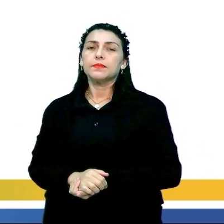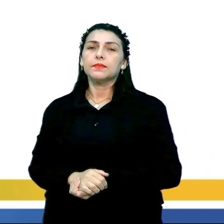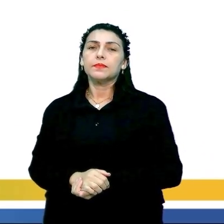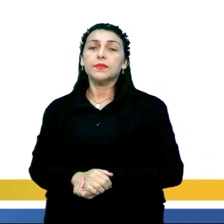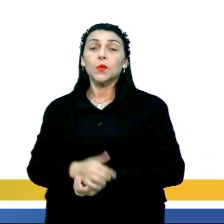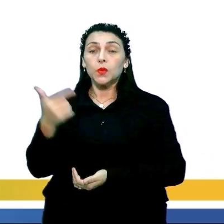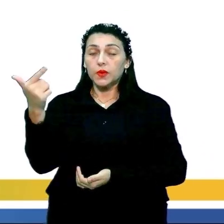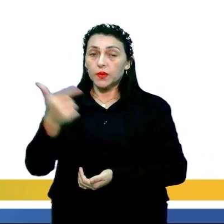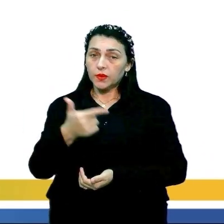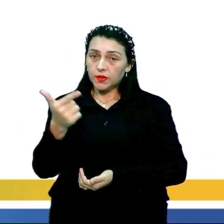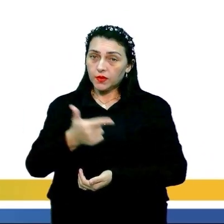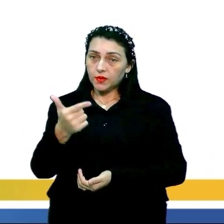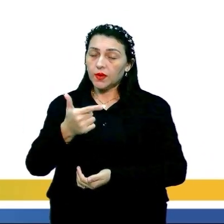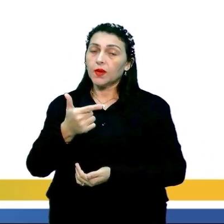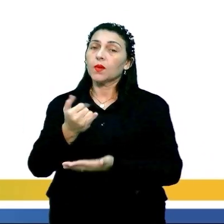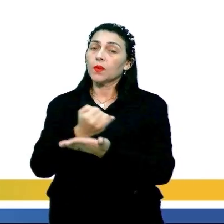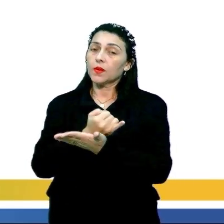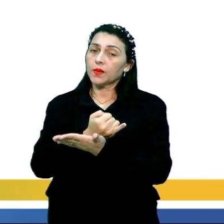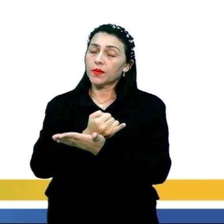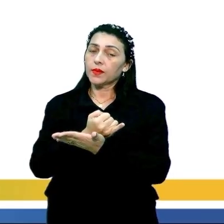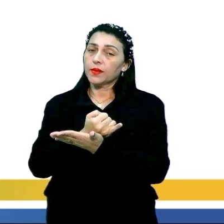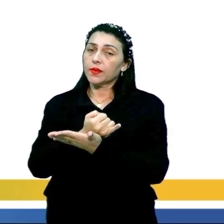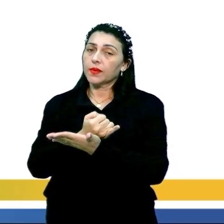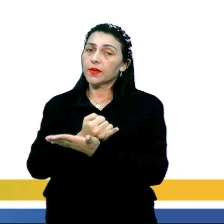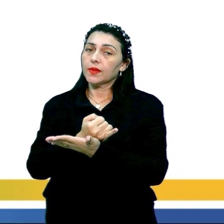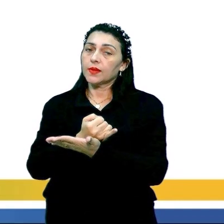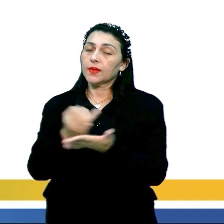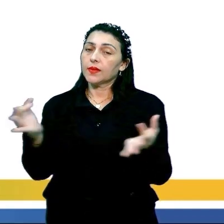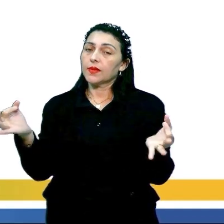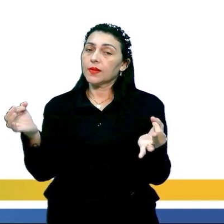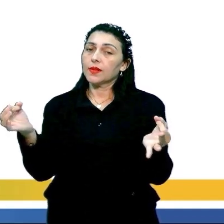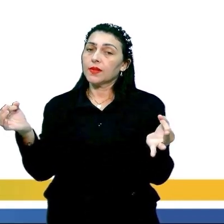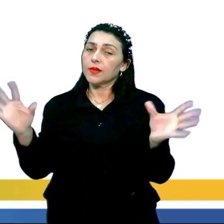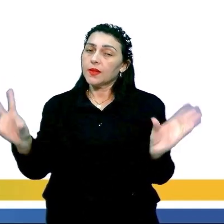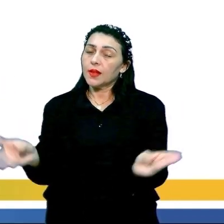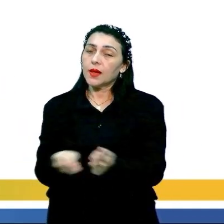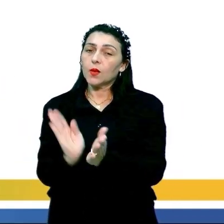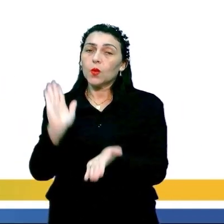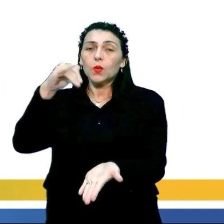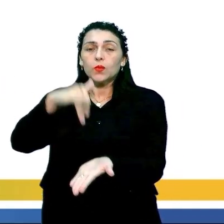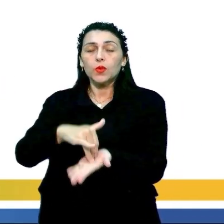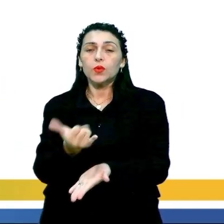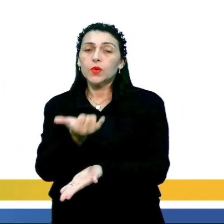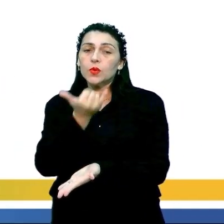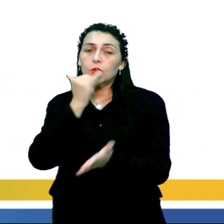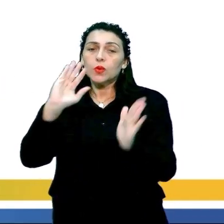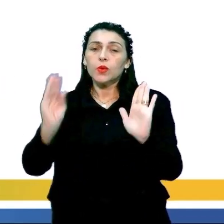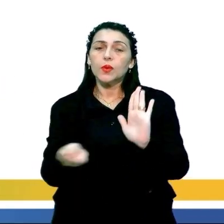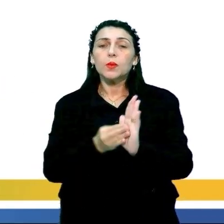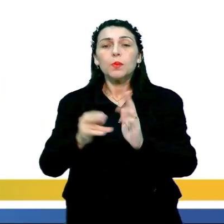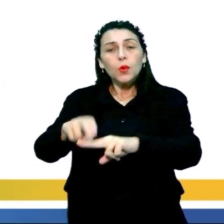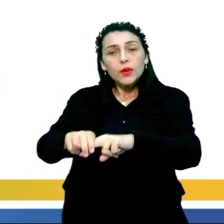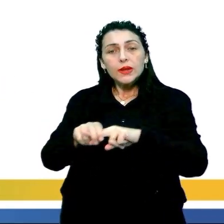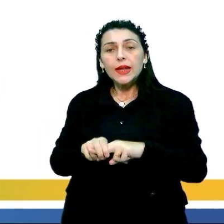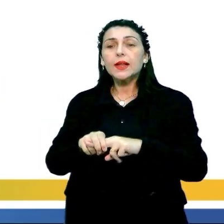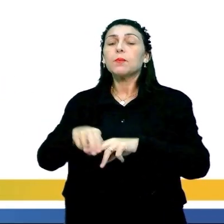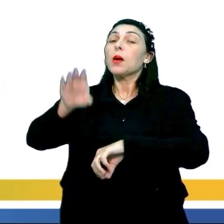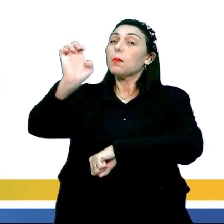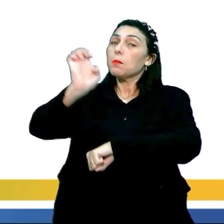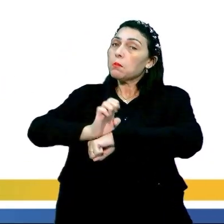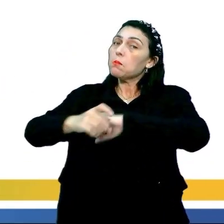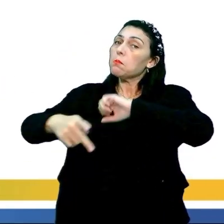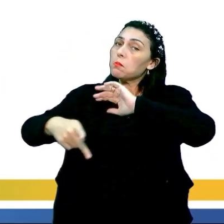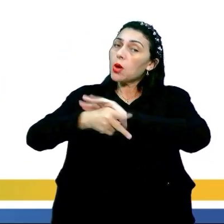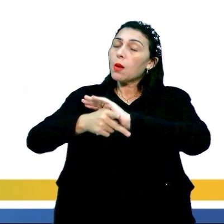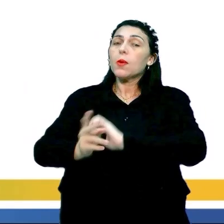No segundo período da introdução, da conclusão dela, perdão, ela colocou, portanto, cabe